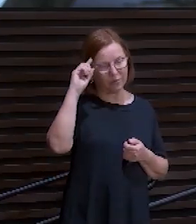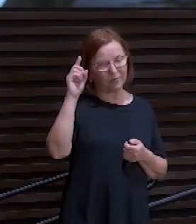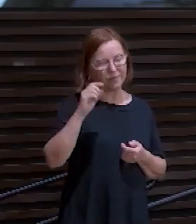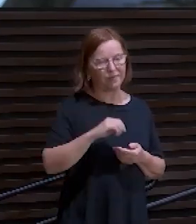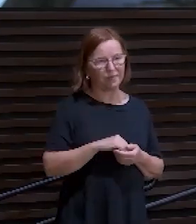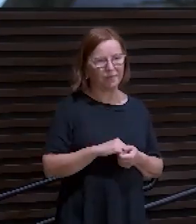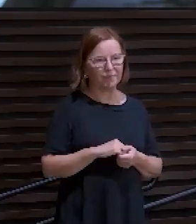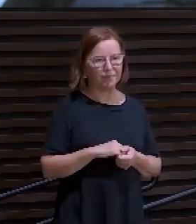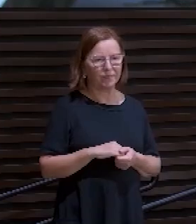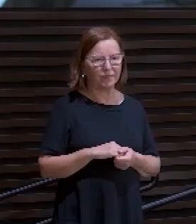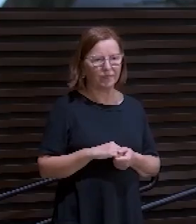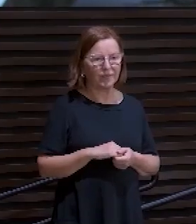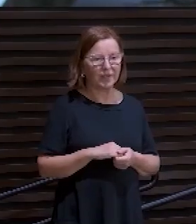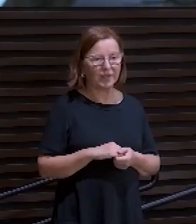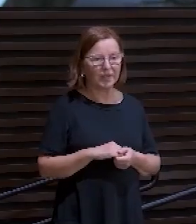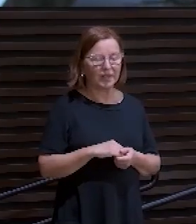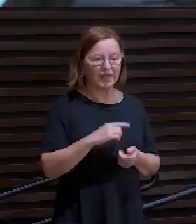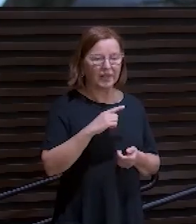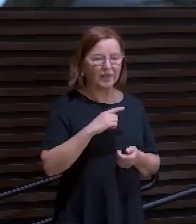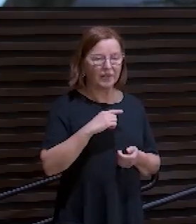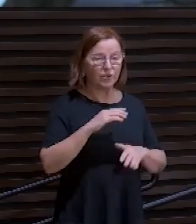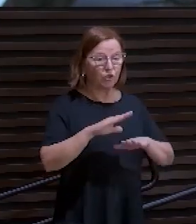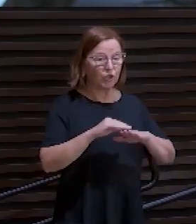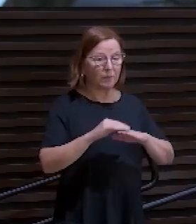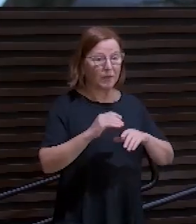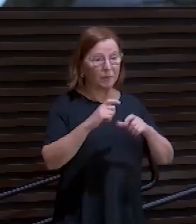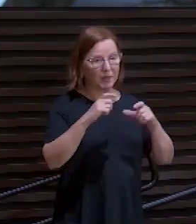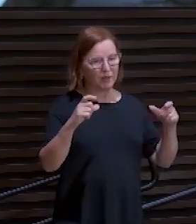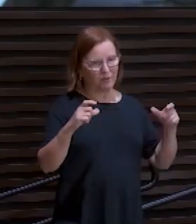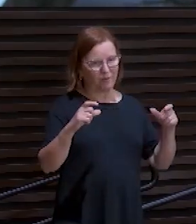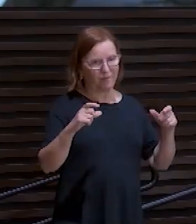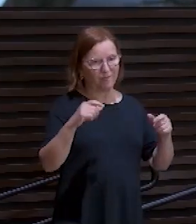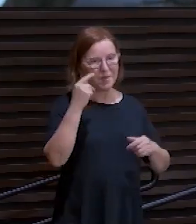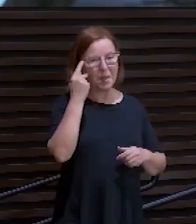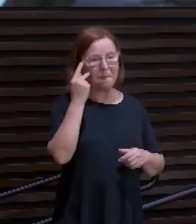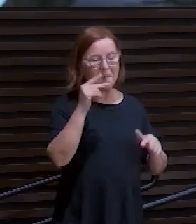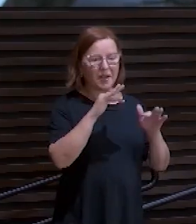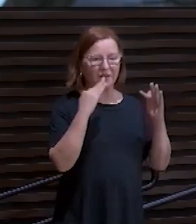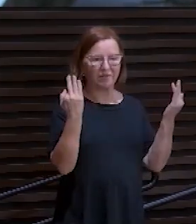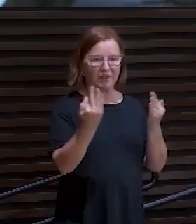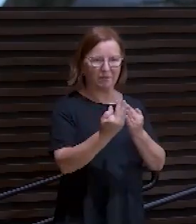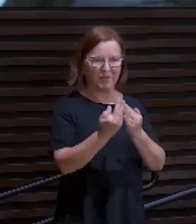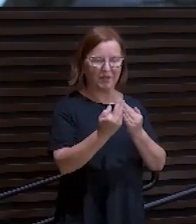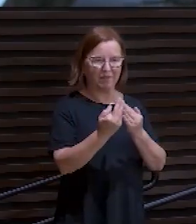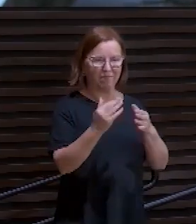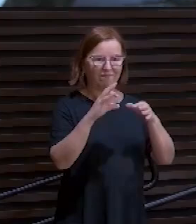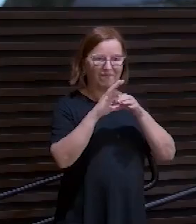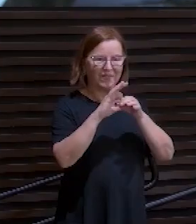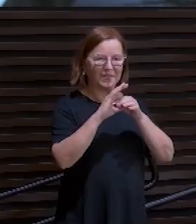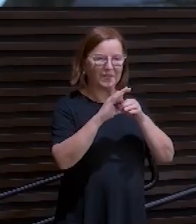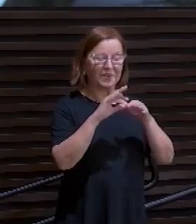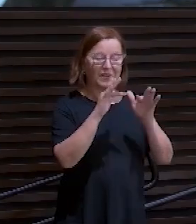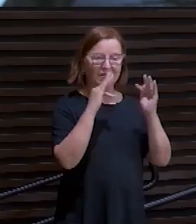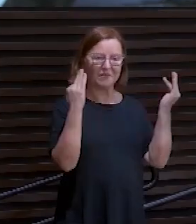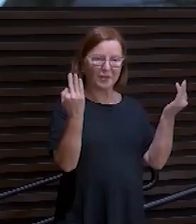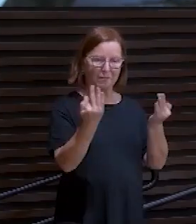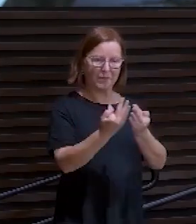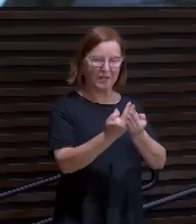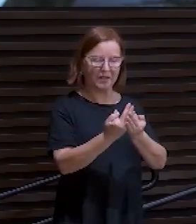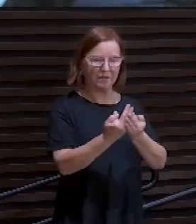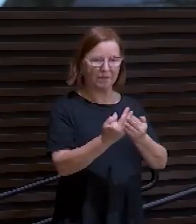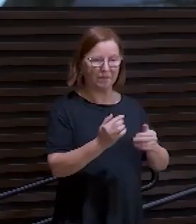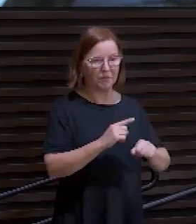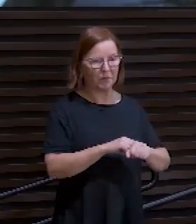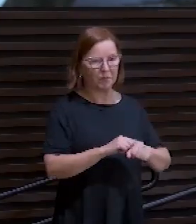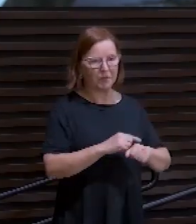existe uma vocação maior, que é a vocação para a família. São os laços familiares. Quando um pai, uma mãe,